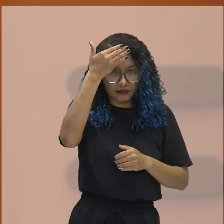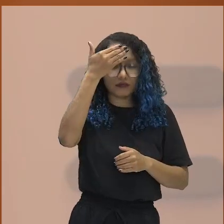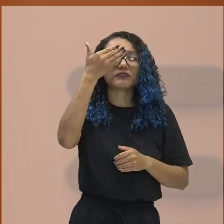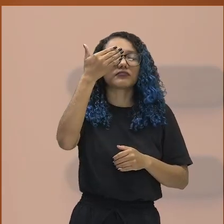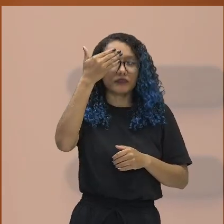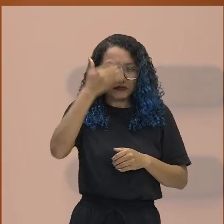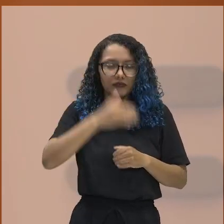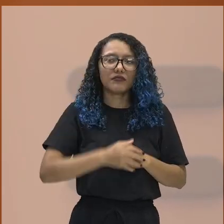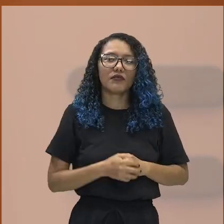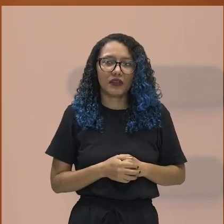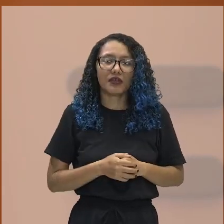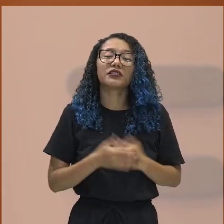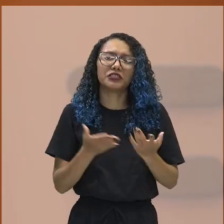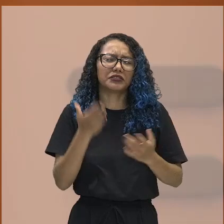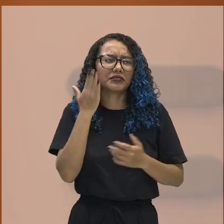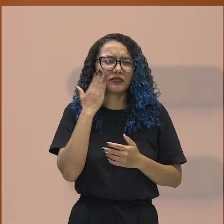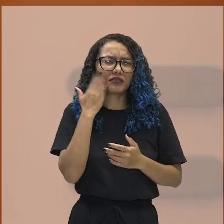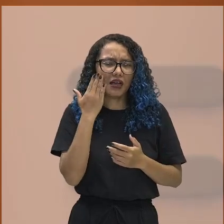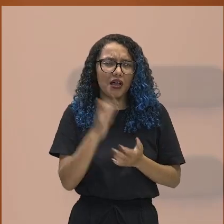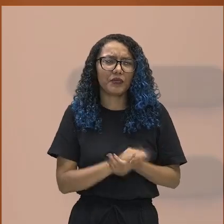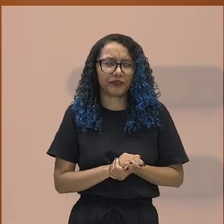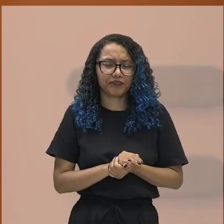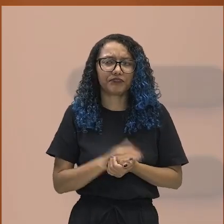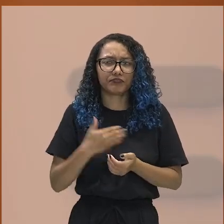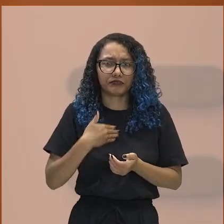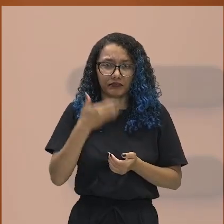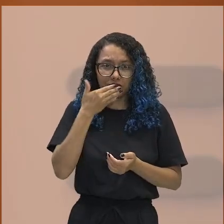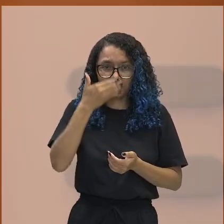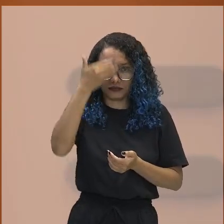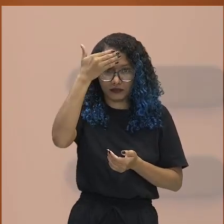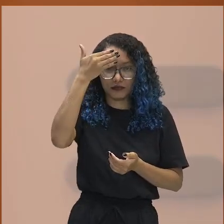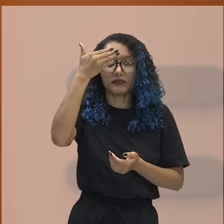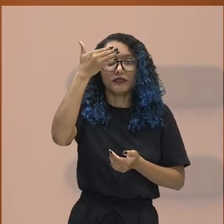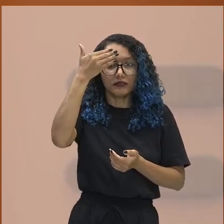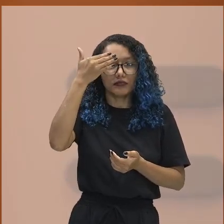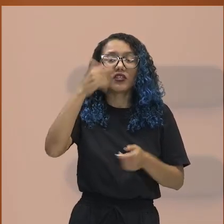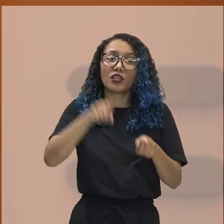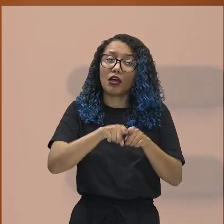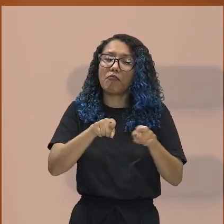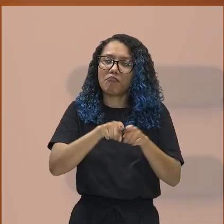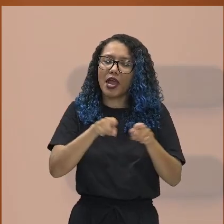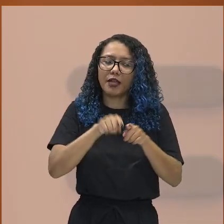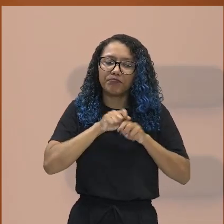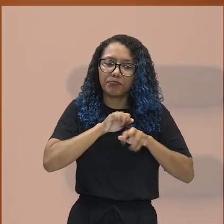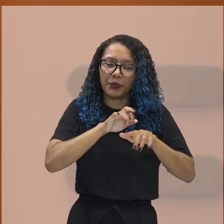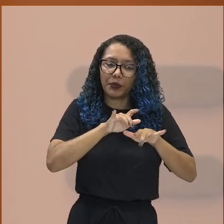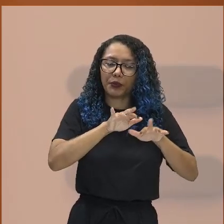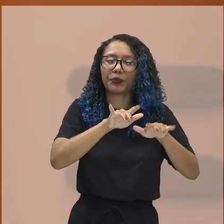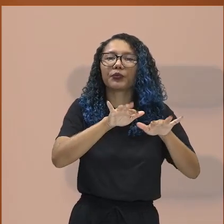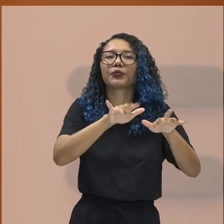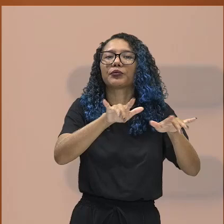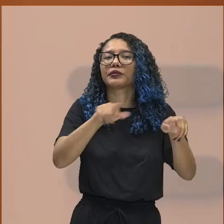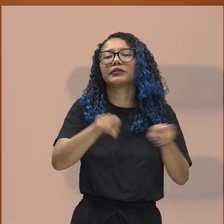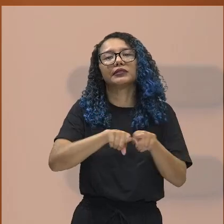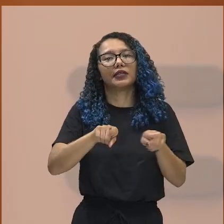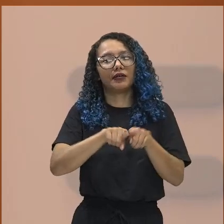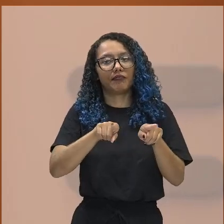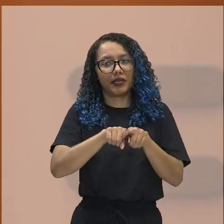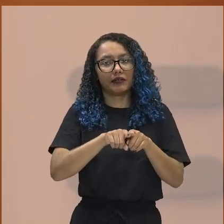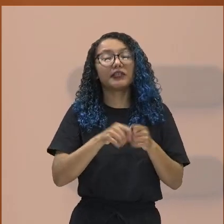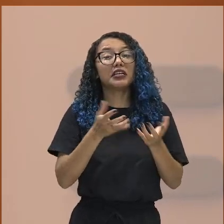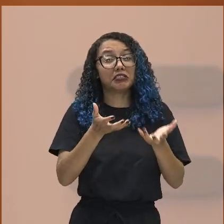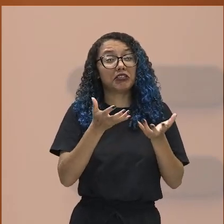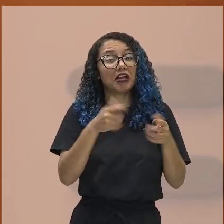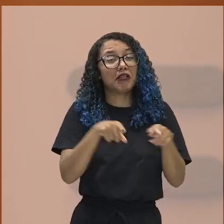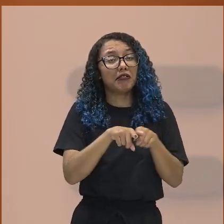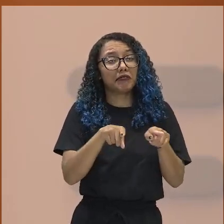inclusive o islamismo, né, ele estava ali fazendo então a sua expansão também, e a gente tem também o quê, né? Eles